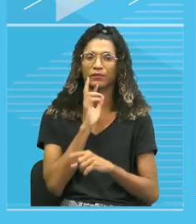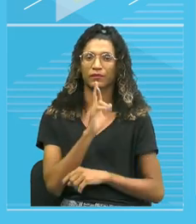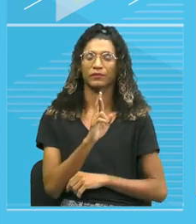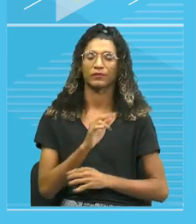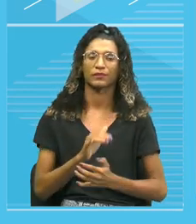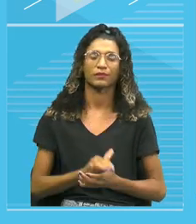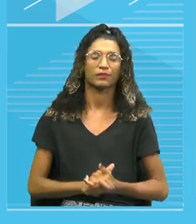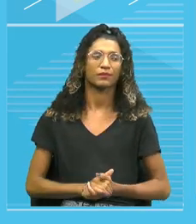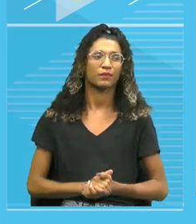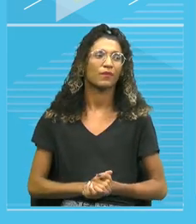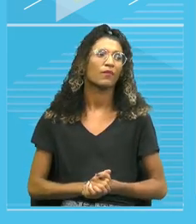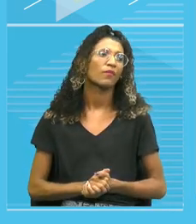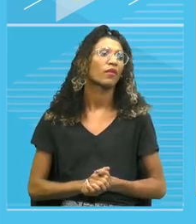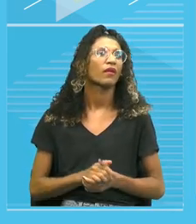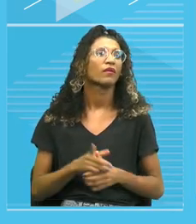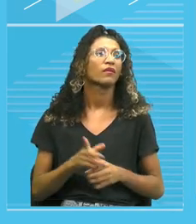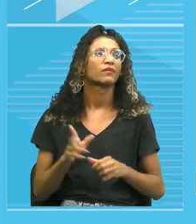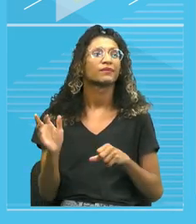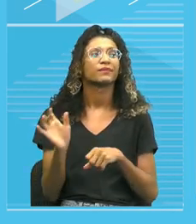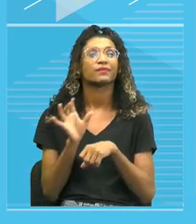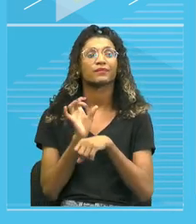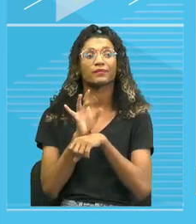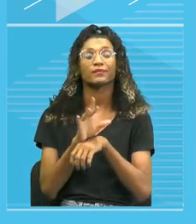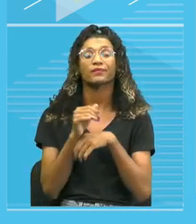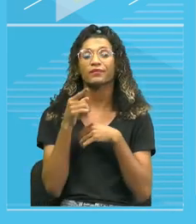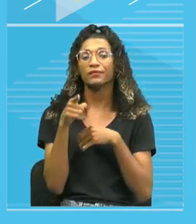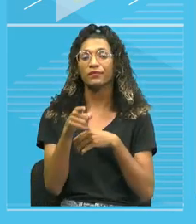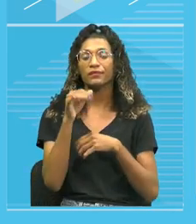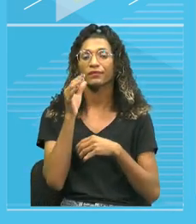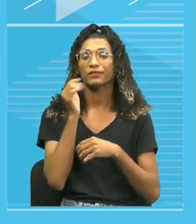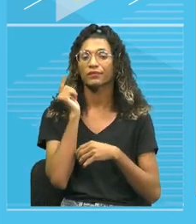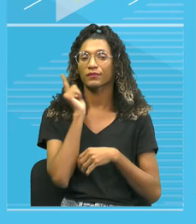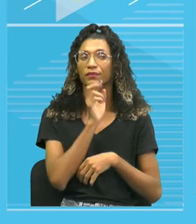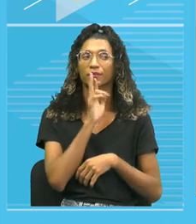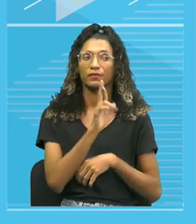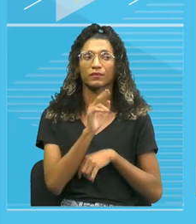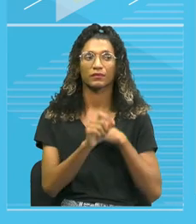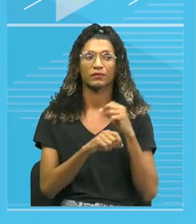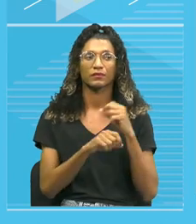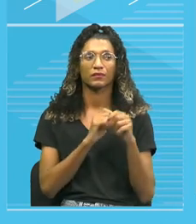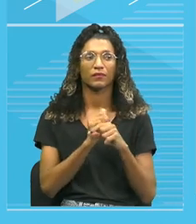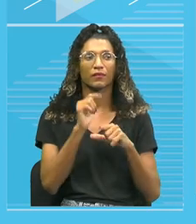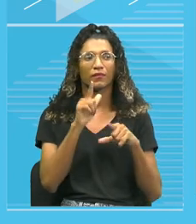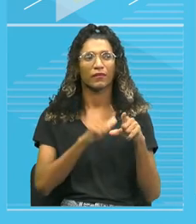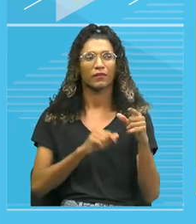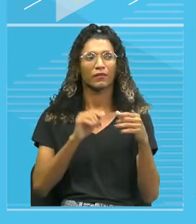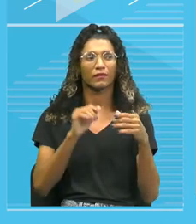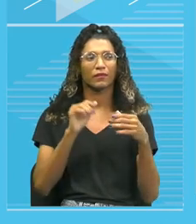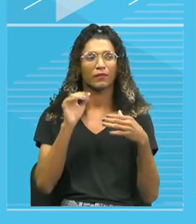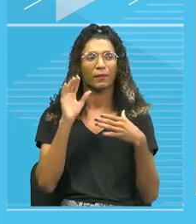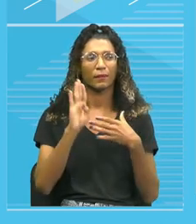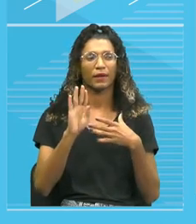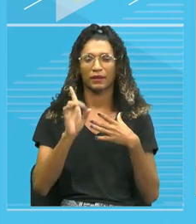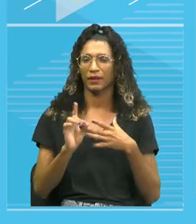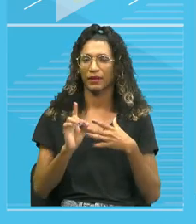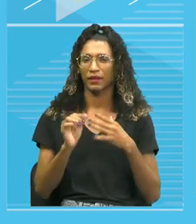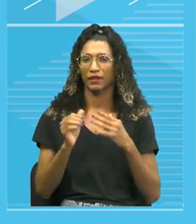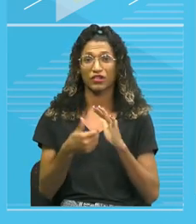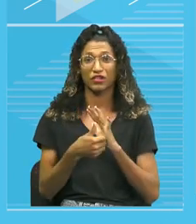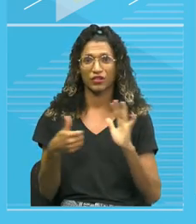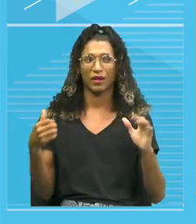uma maneira de você acertar essa questão aqui também é você cortar a letra b e a letra D porque a questão